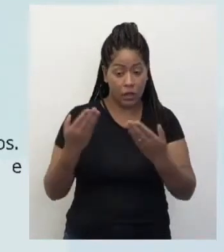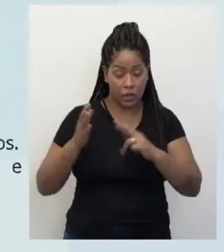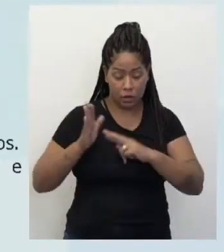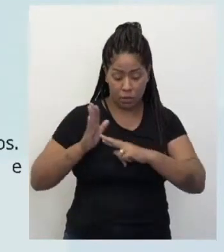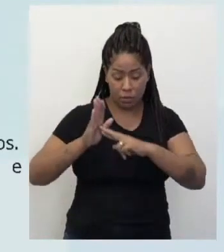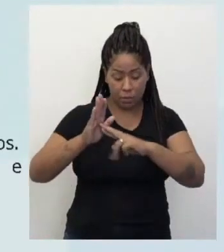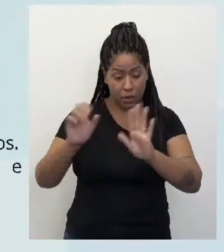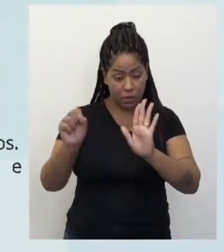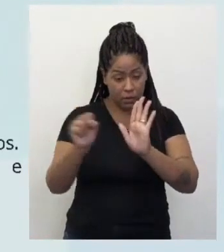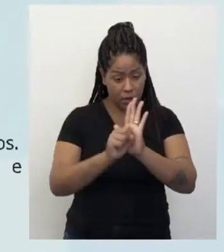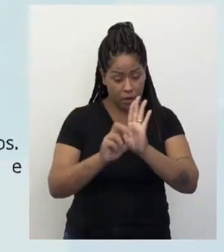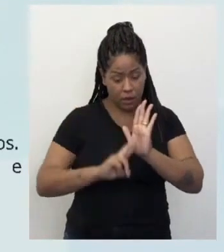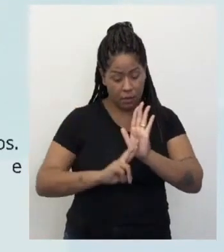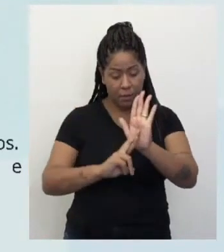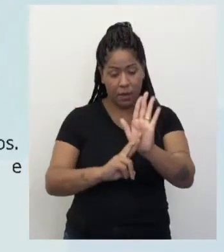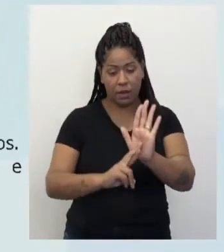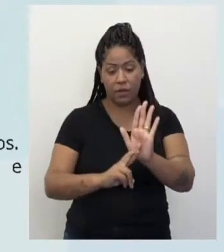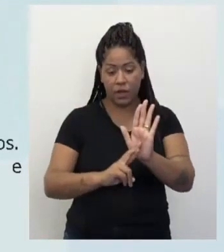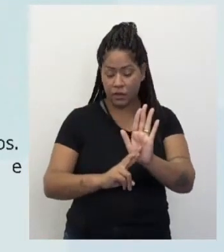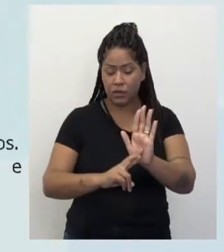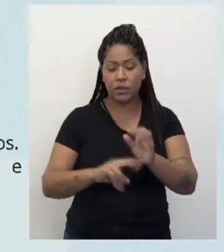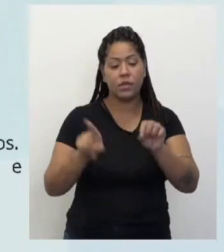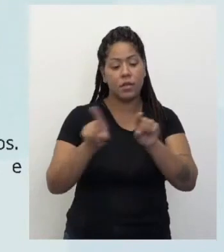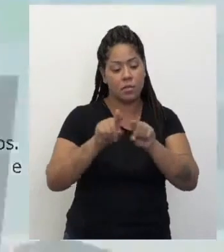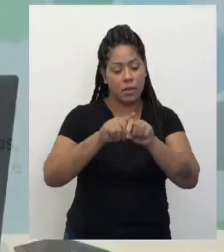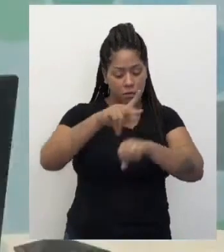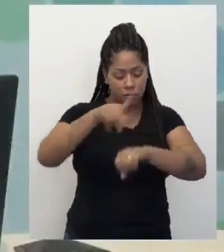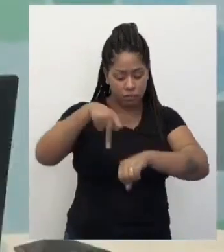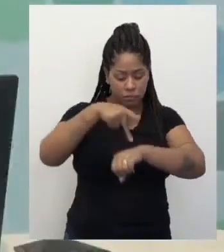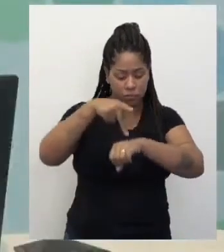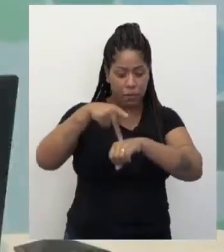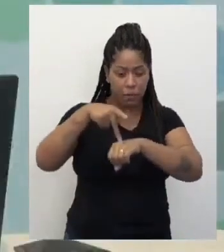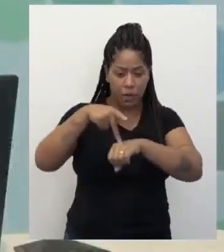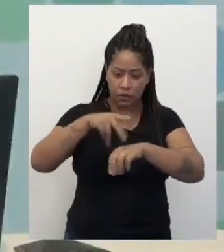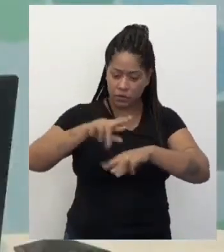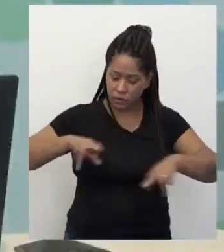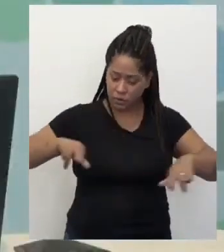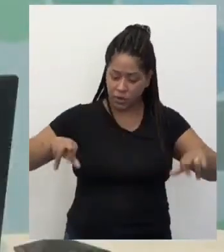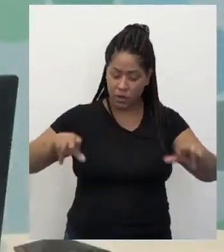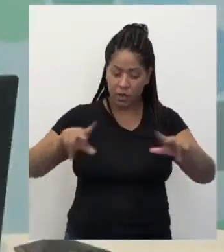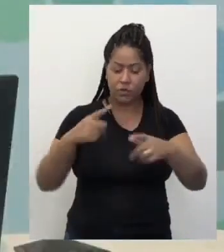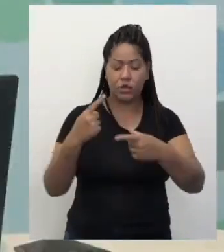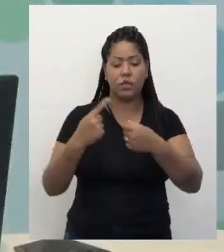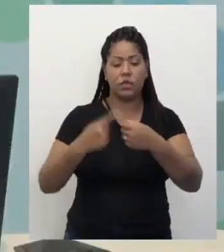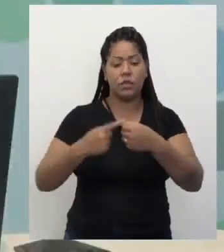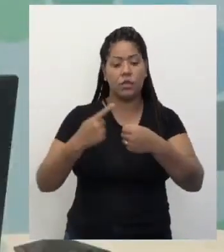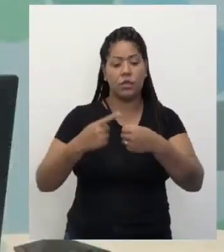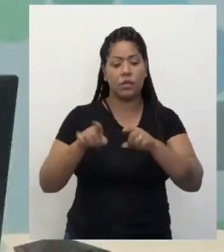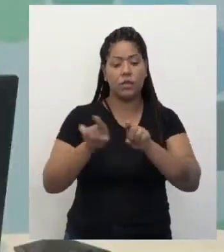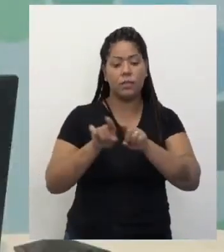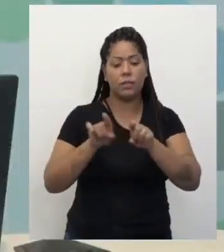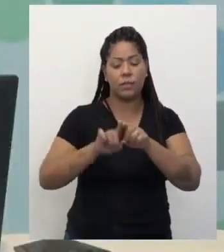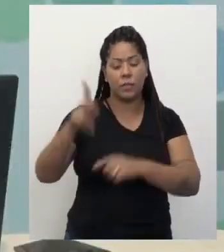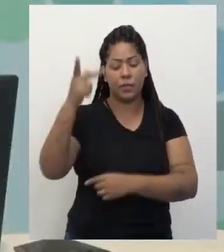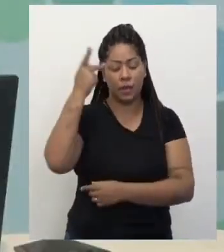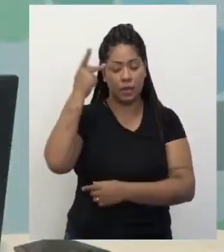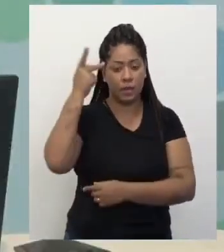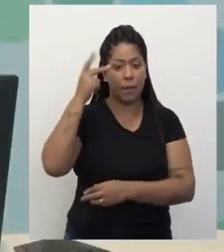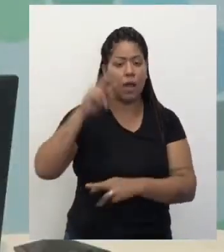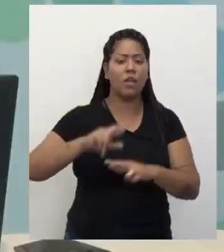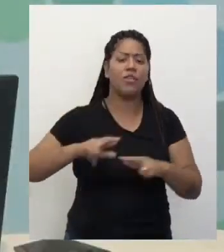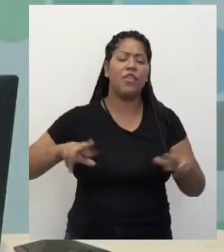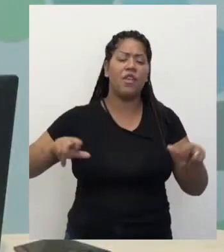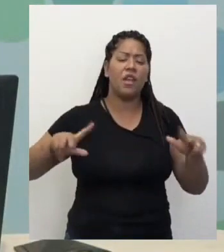em diversas cidades. Como eu disse, São Paulo é uma delas, talvez seja a sua também. Então, vocês vejam que mais